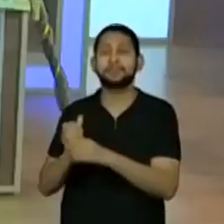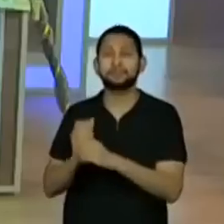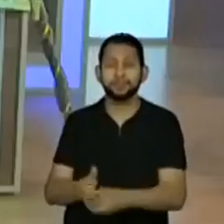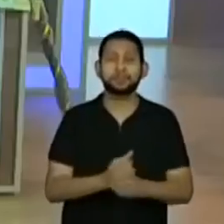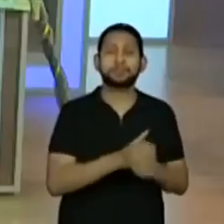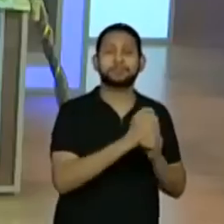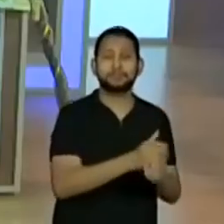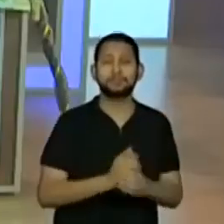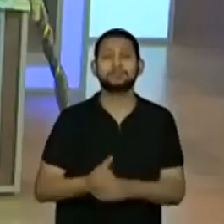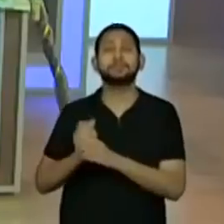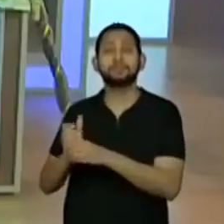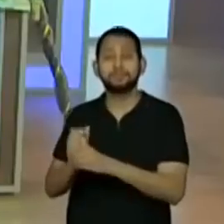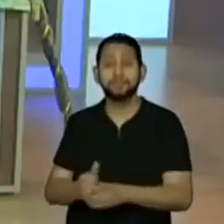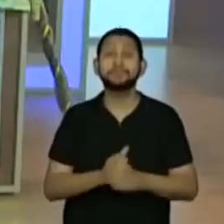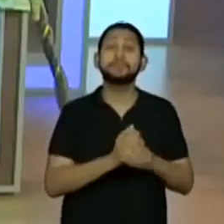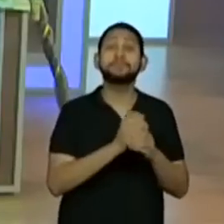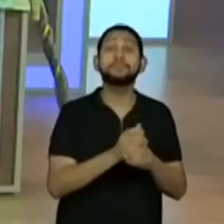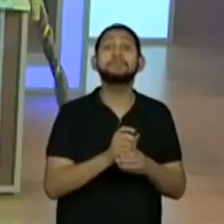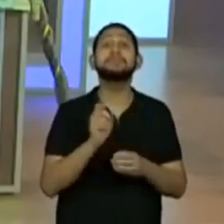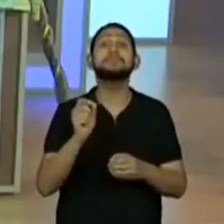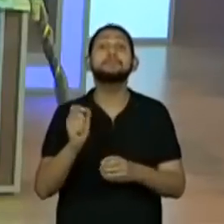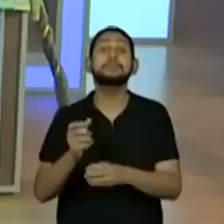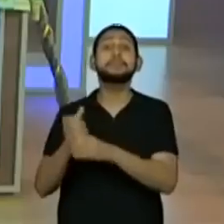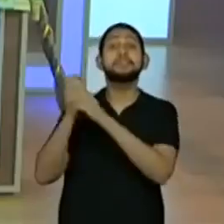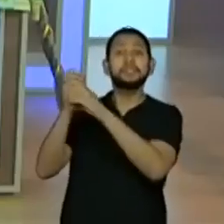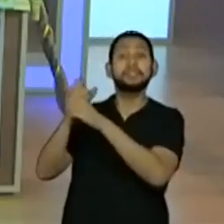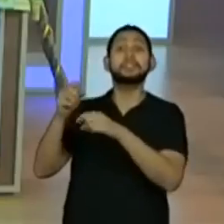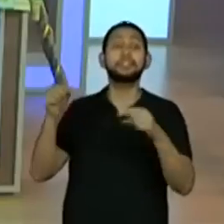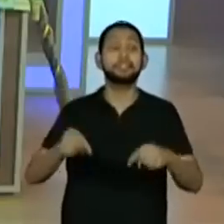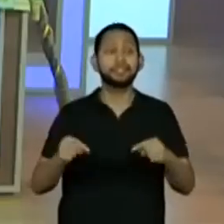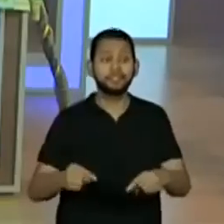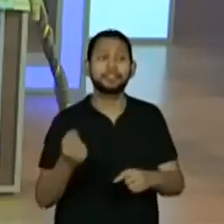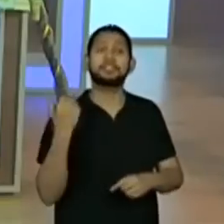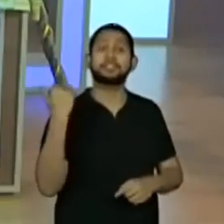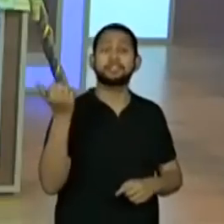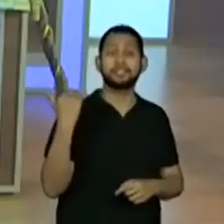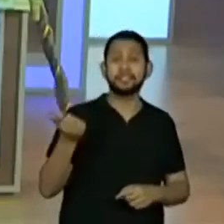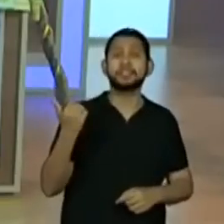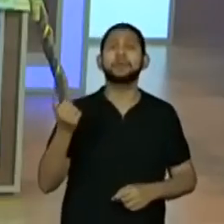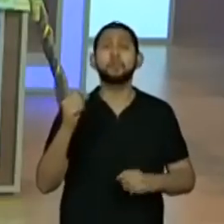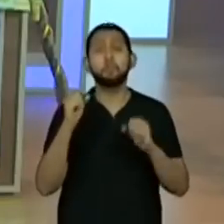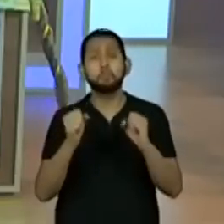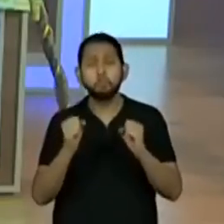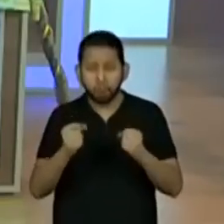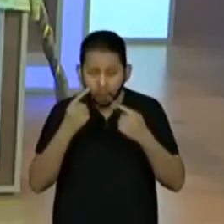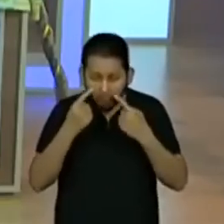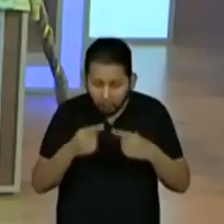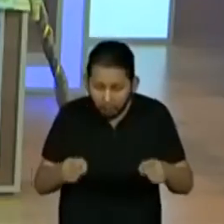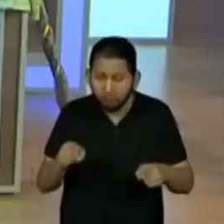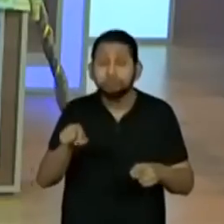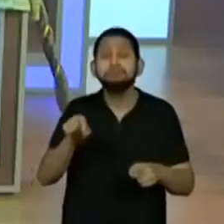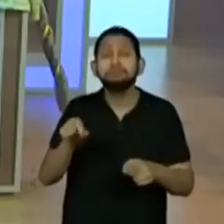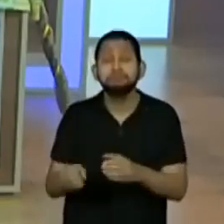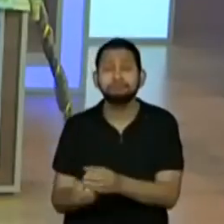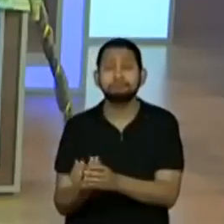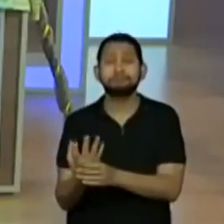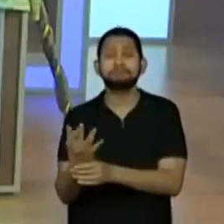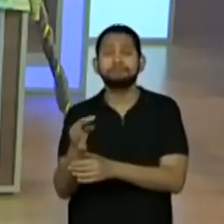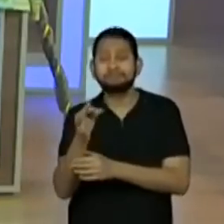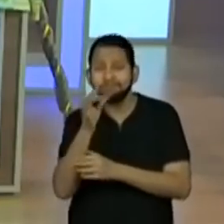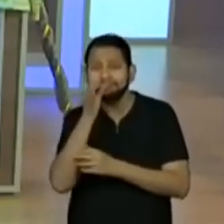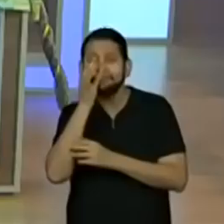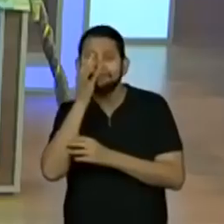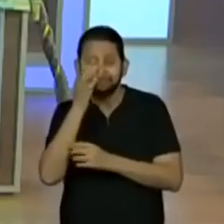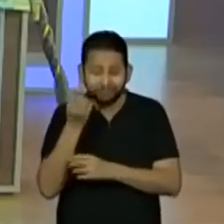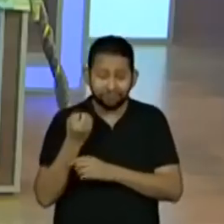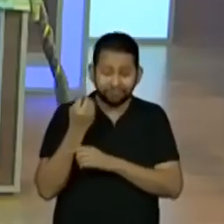caindo fulô. Cada história aqui pode ser uma flor, cada